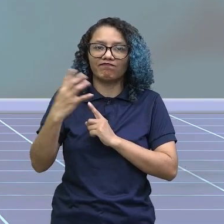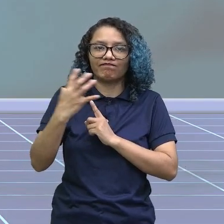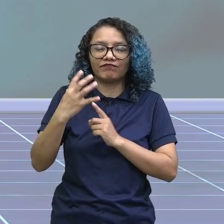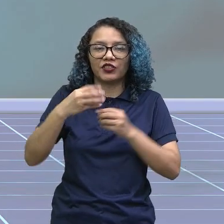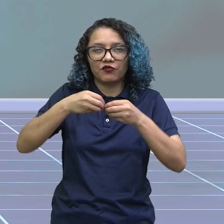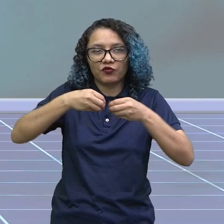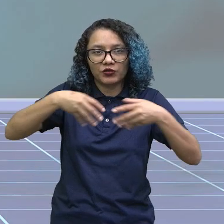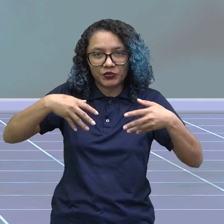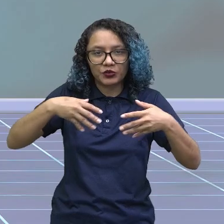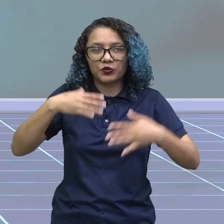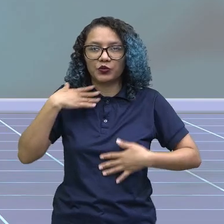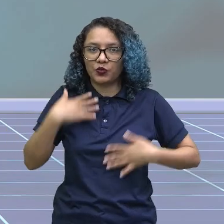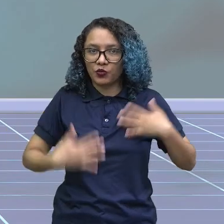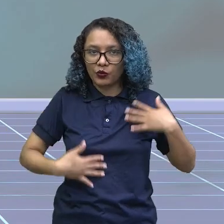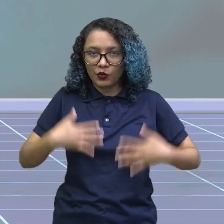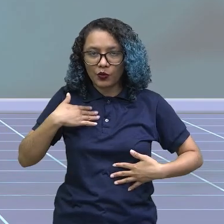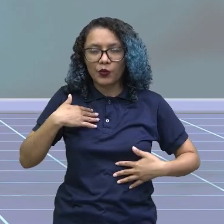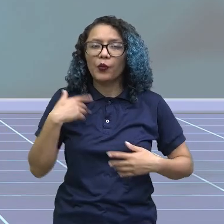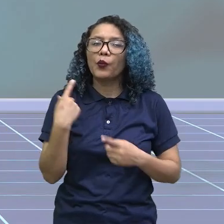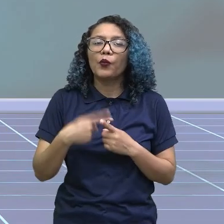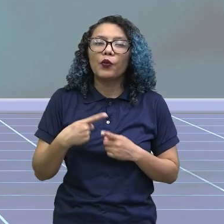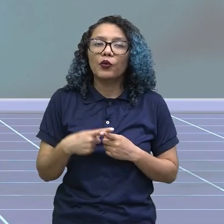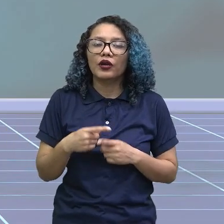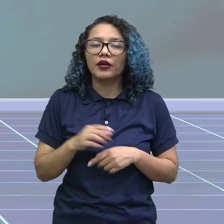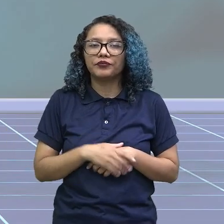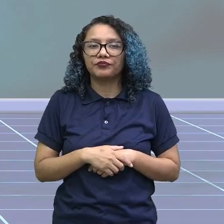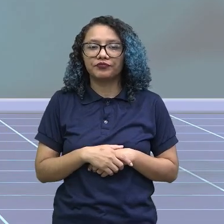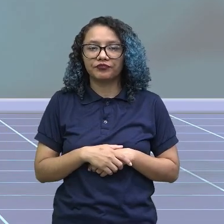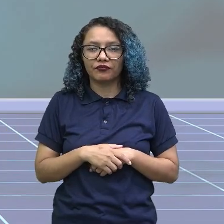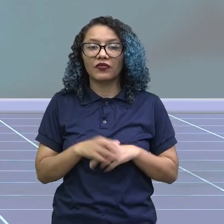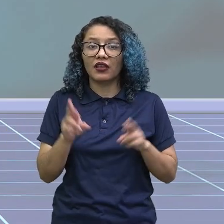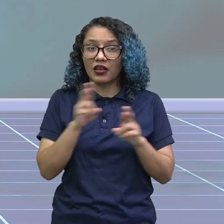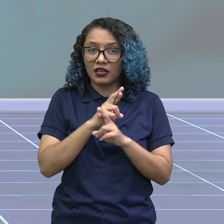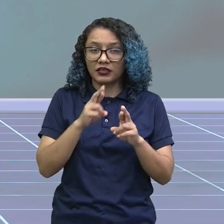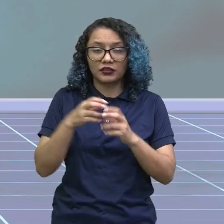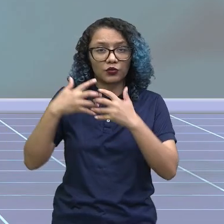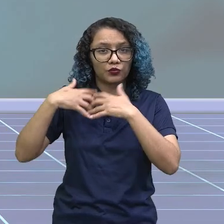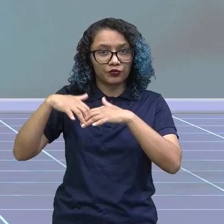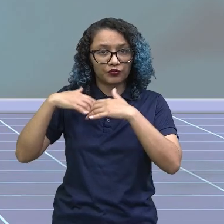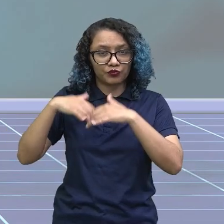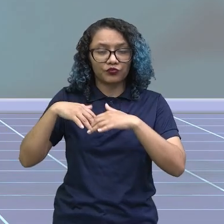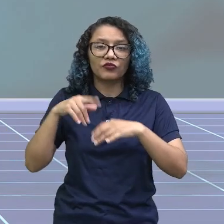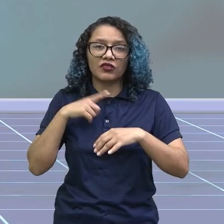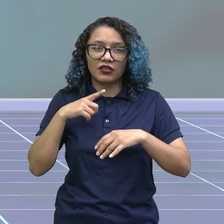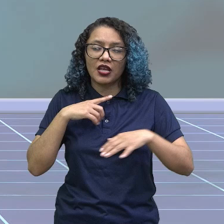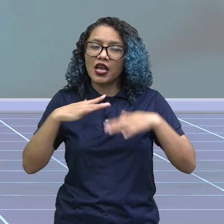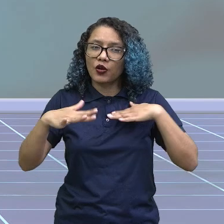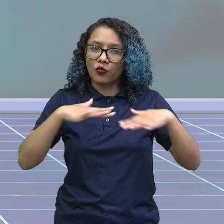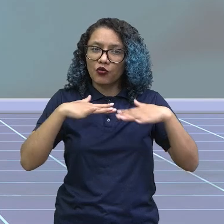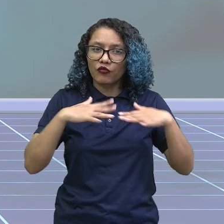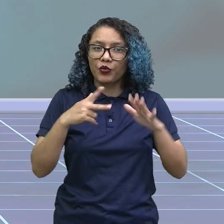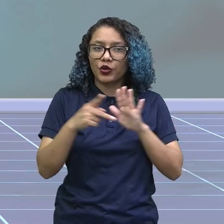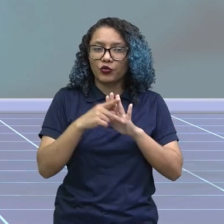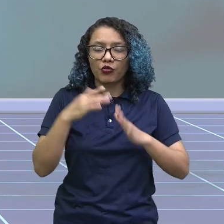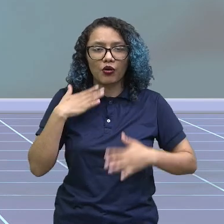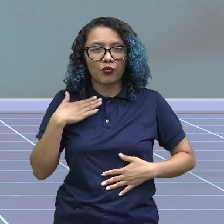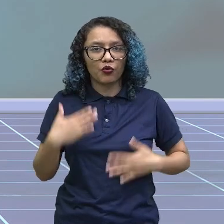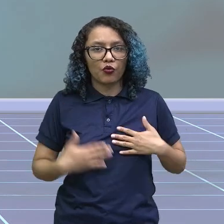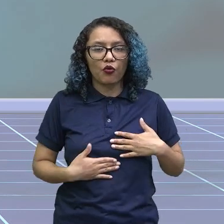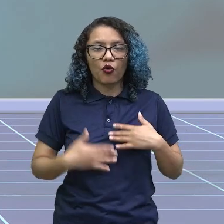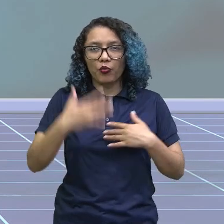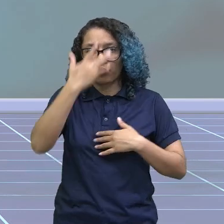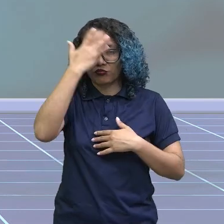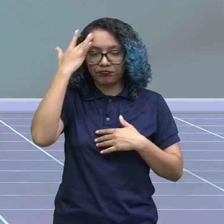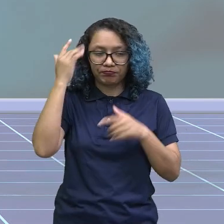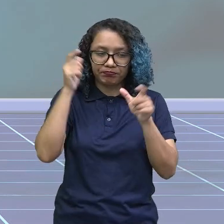indivíduo, porque ele está relacionado com essa cognição, né, com os movimentos que esse indivíduo realiza. Então, a gente